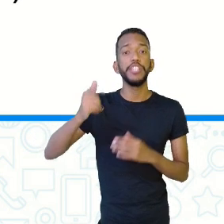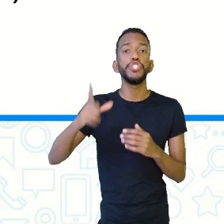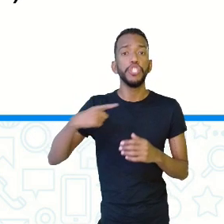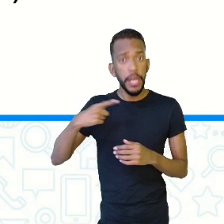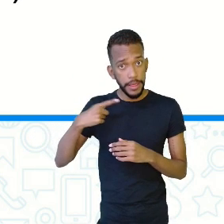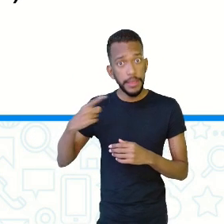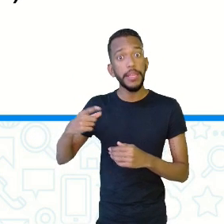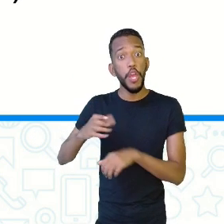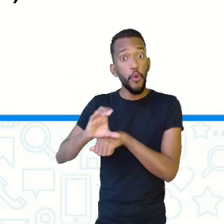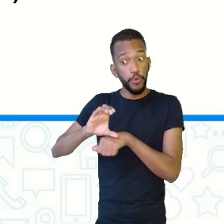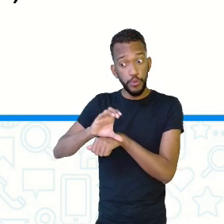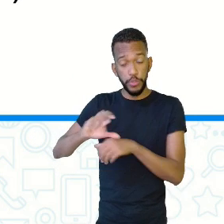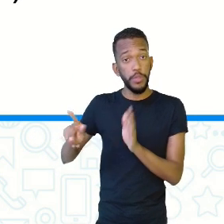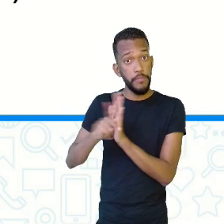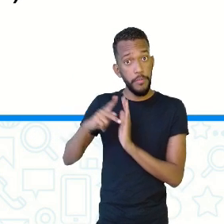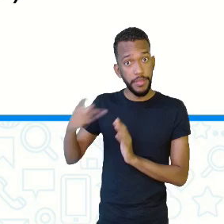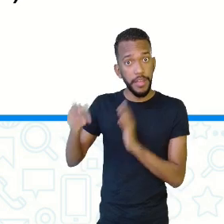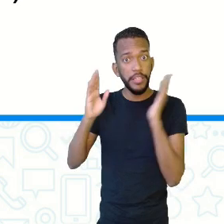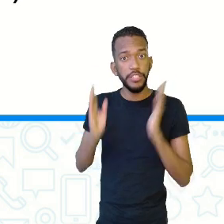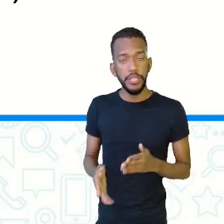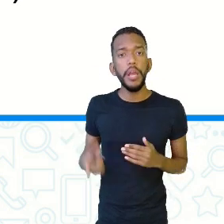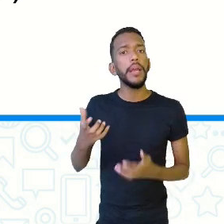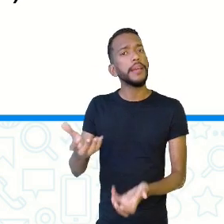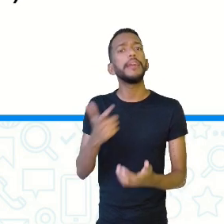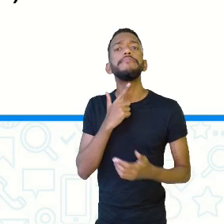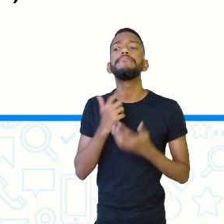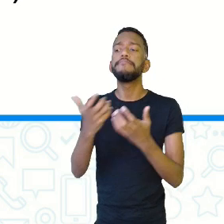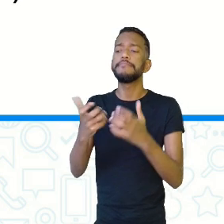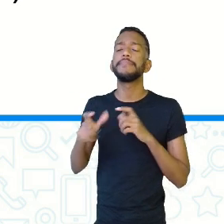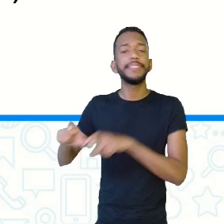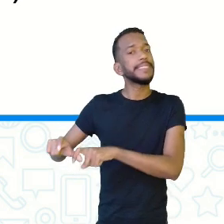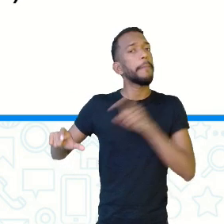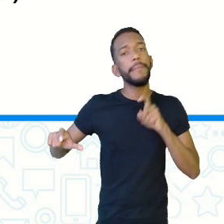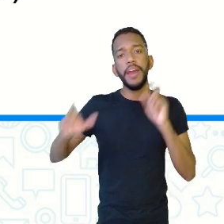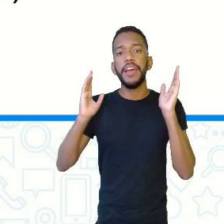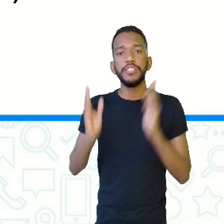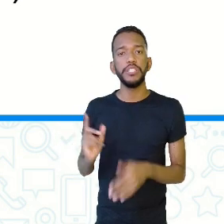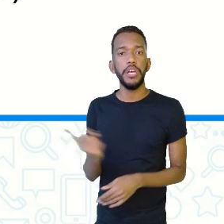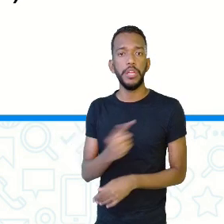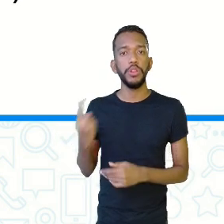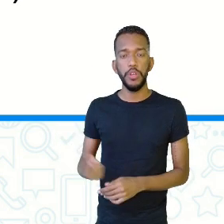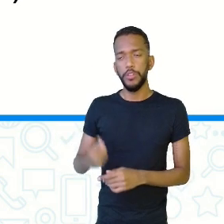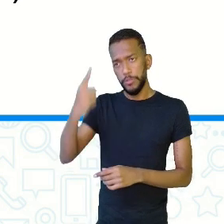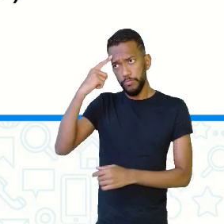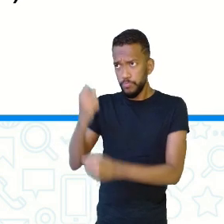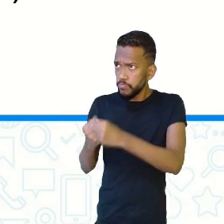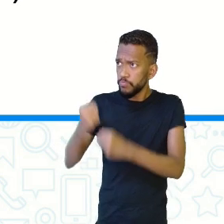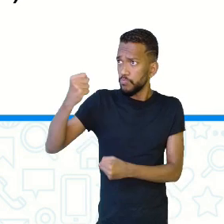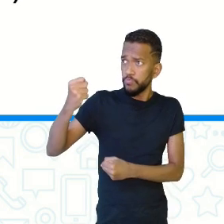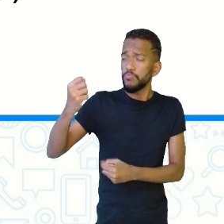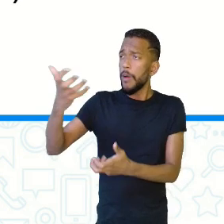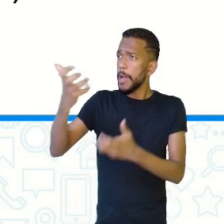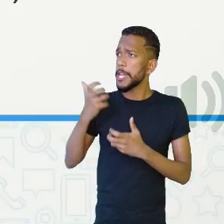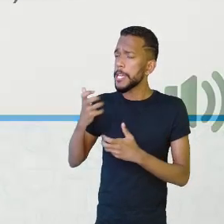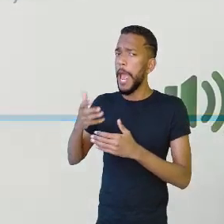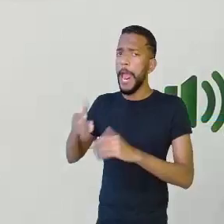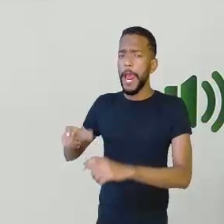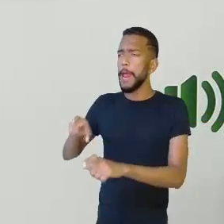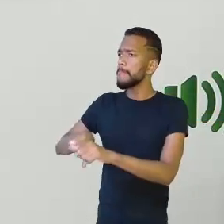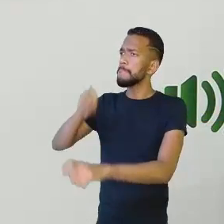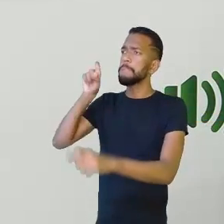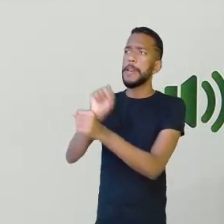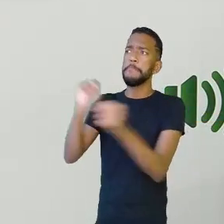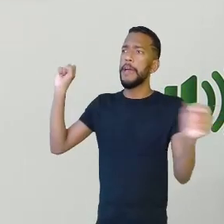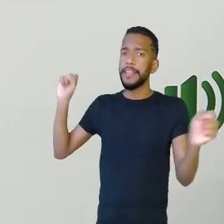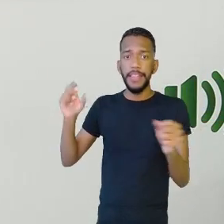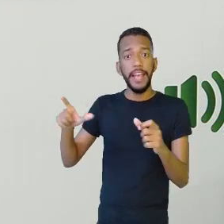uma Constituição própria. Eles quiseram separar, com os seus ideais de liberdade, quiseram separar Recife